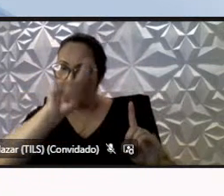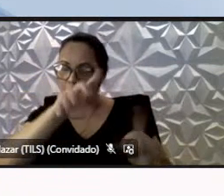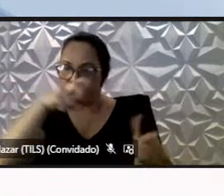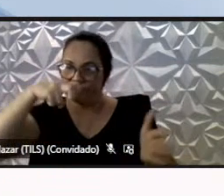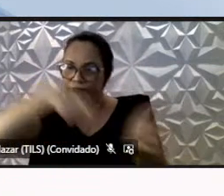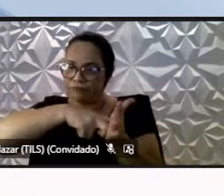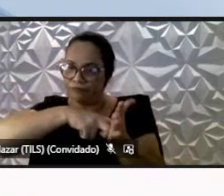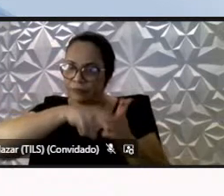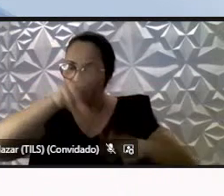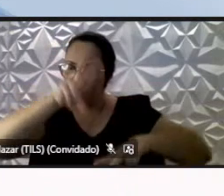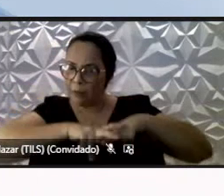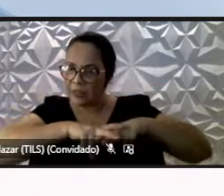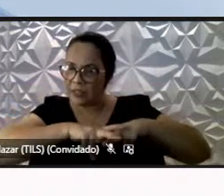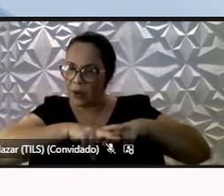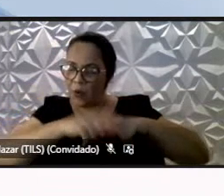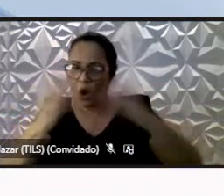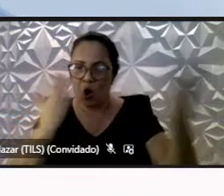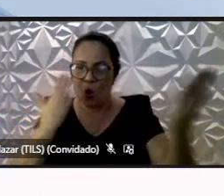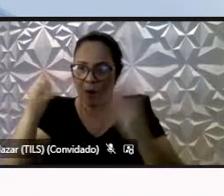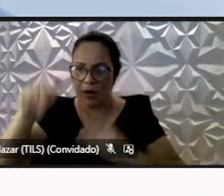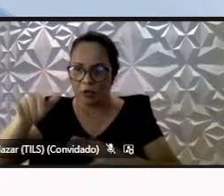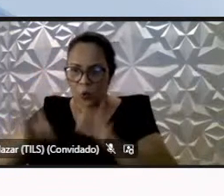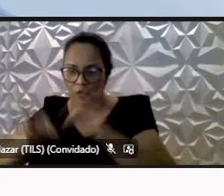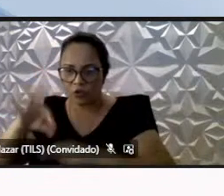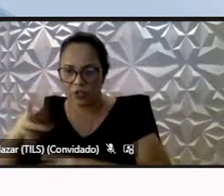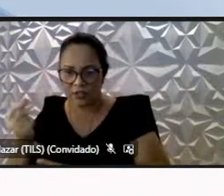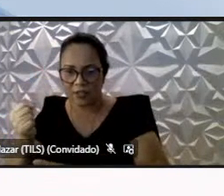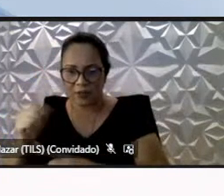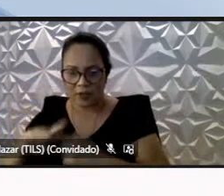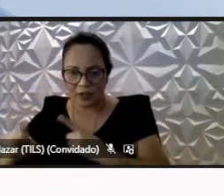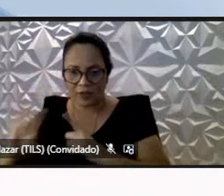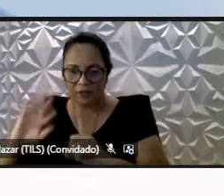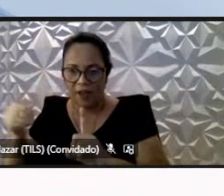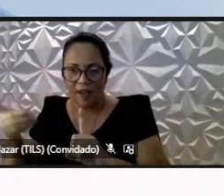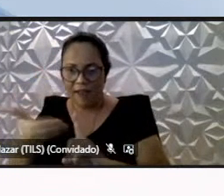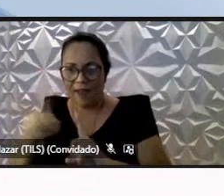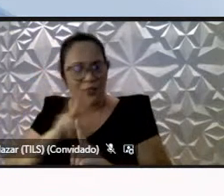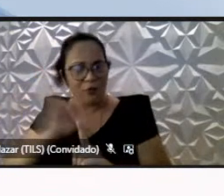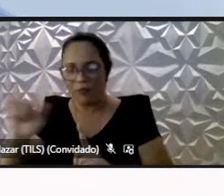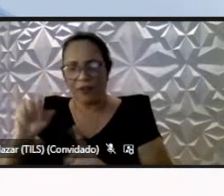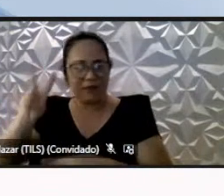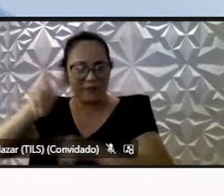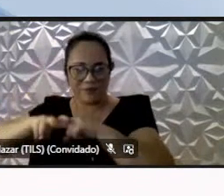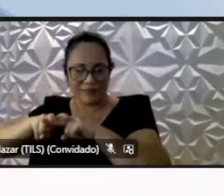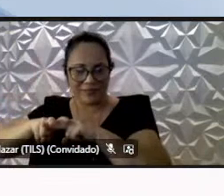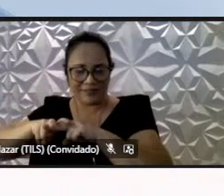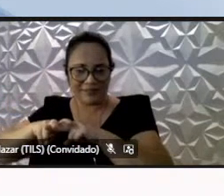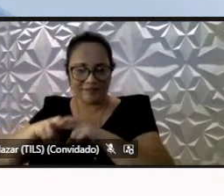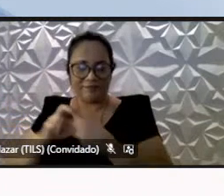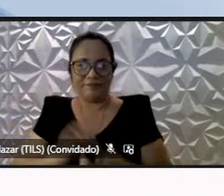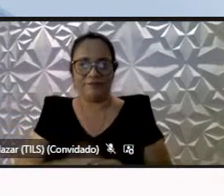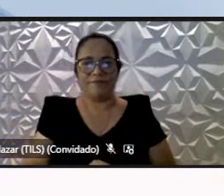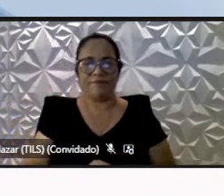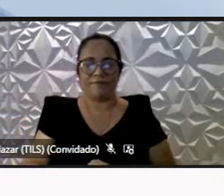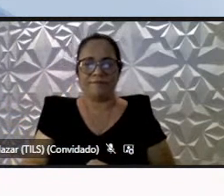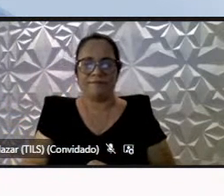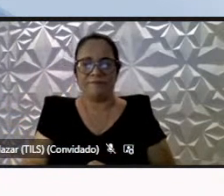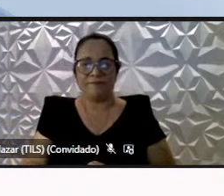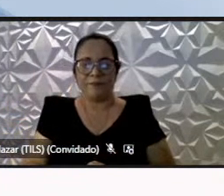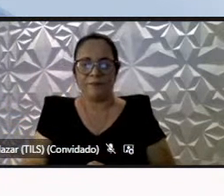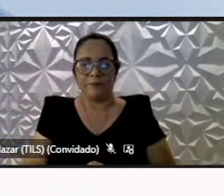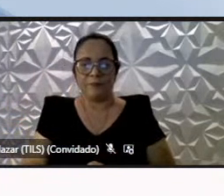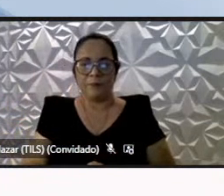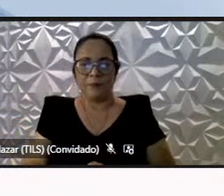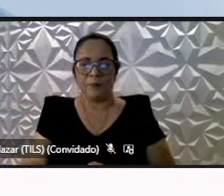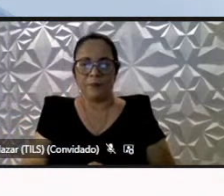And as a result, in Northern Ireland, there are far fewer young people ending up in prison than